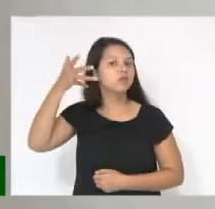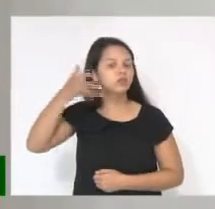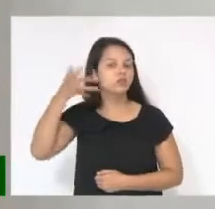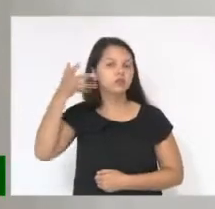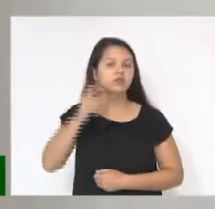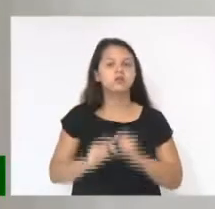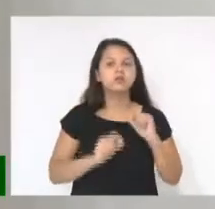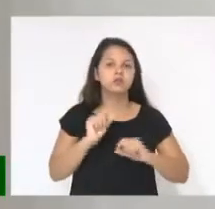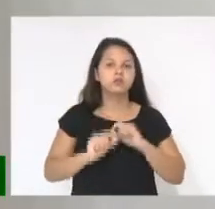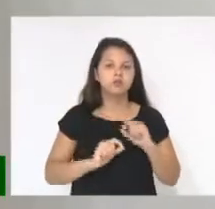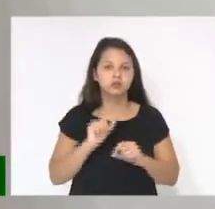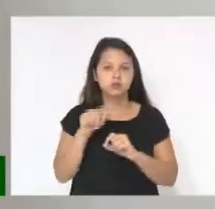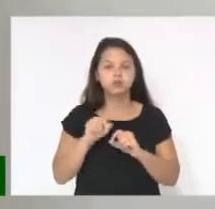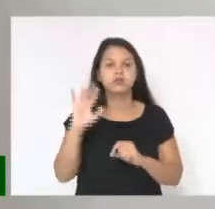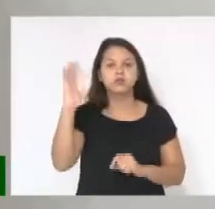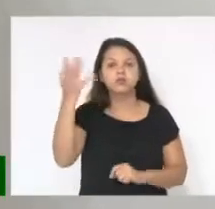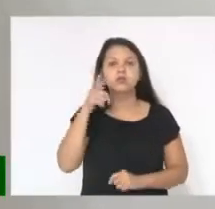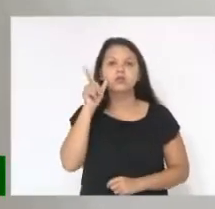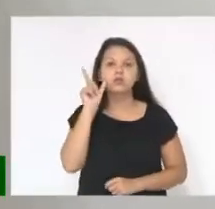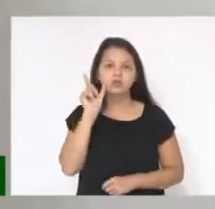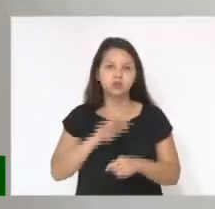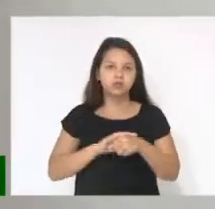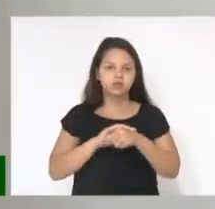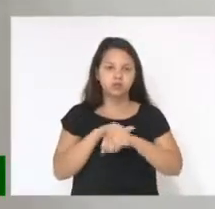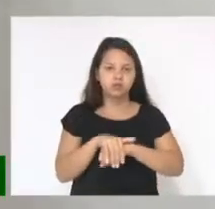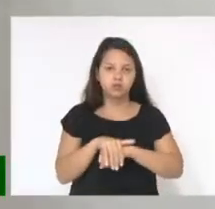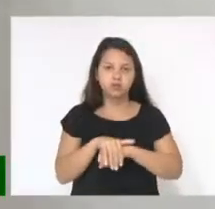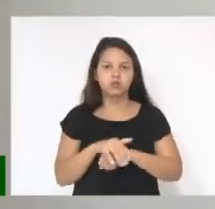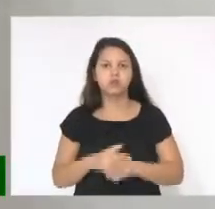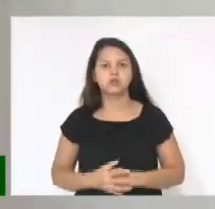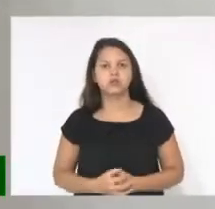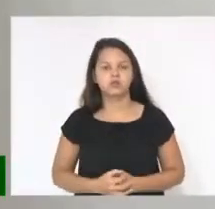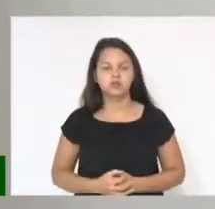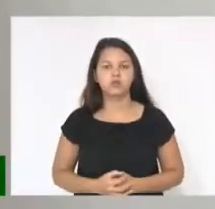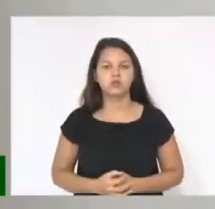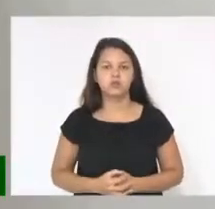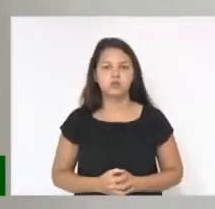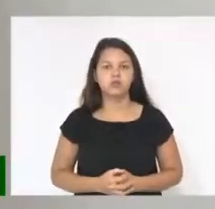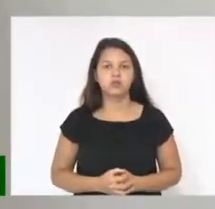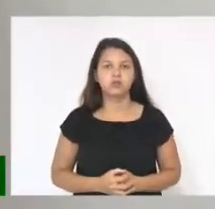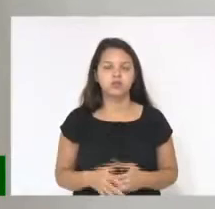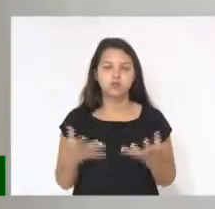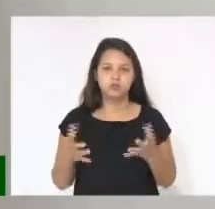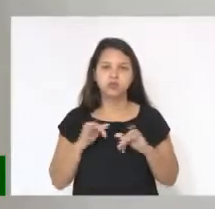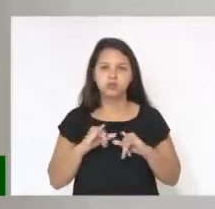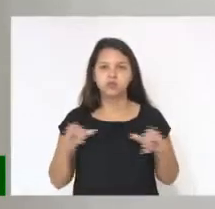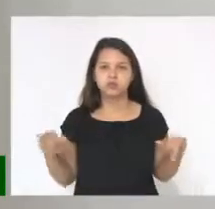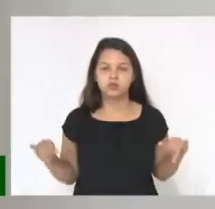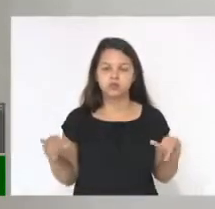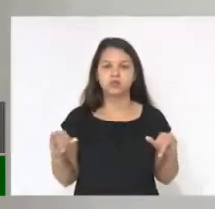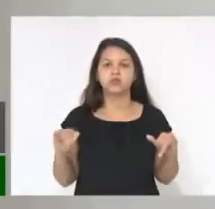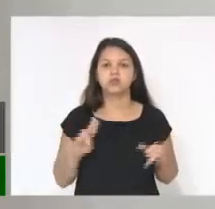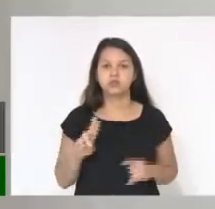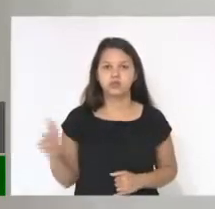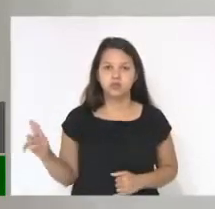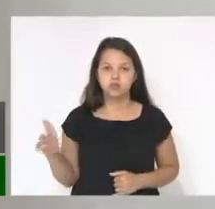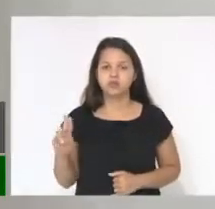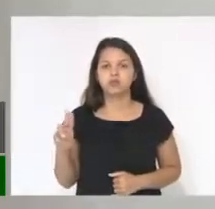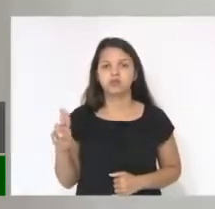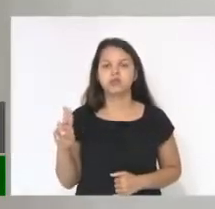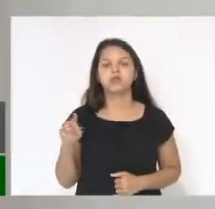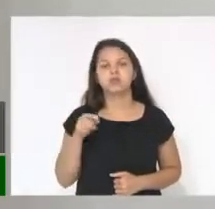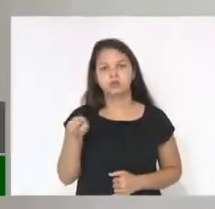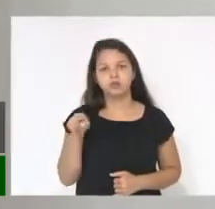hoje é um fato que aconteceu ontem à noite, e eu quero mencionar o nome do deputado Cobalcini aqui também,